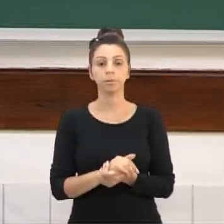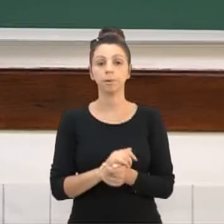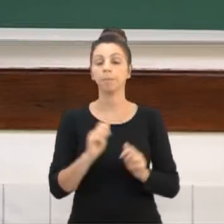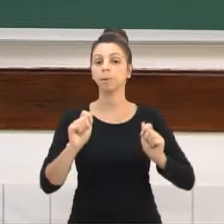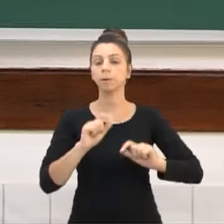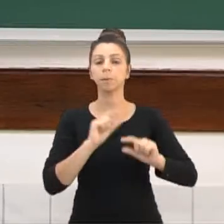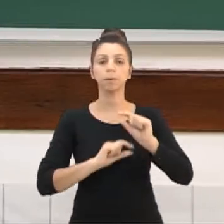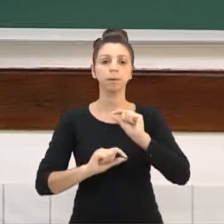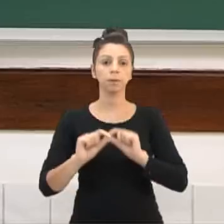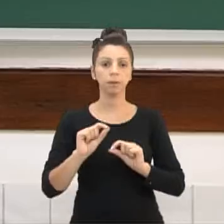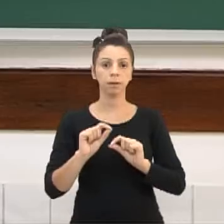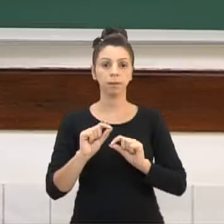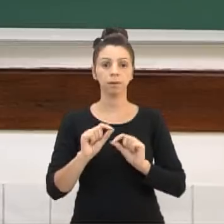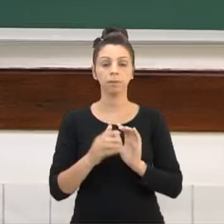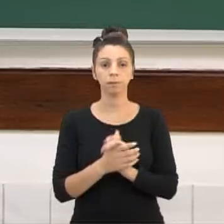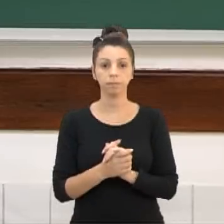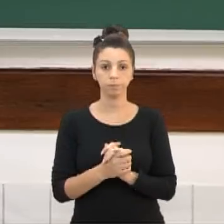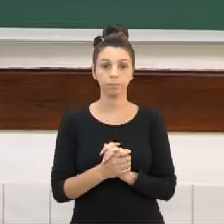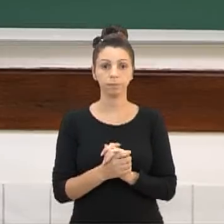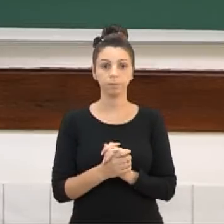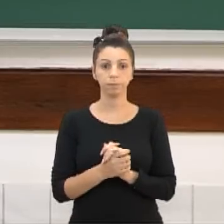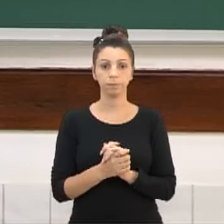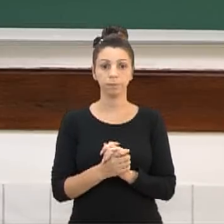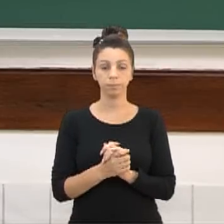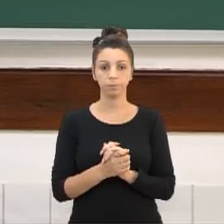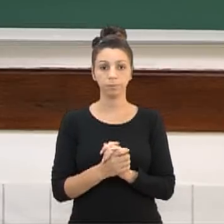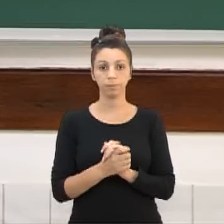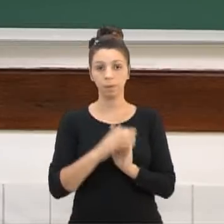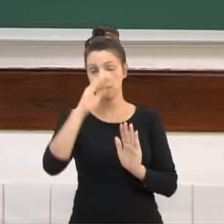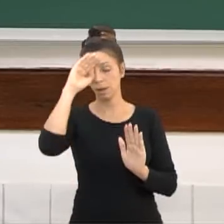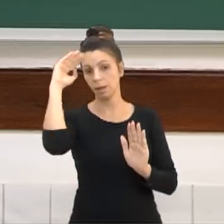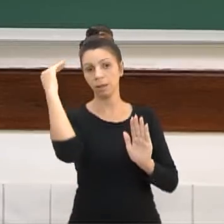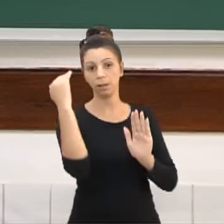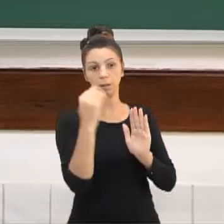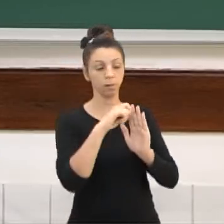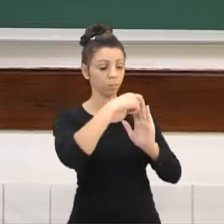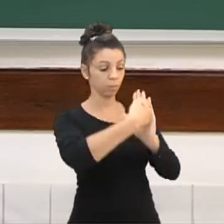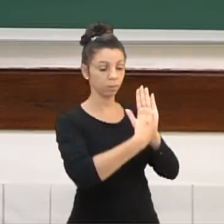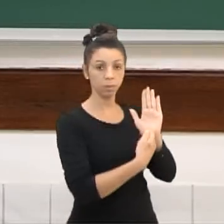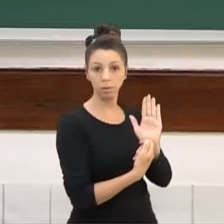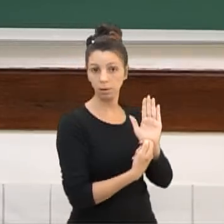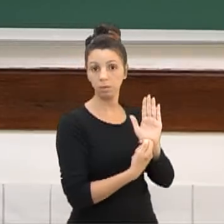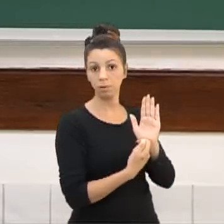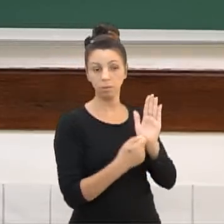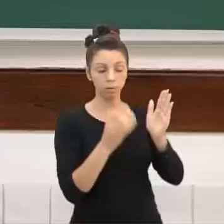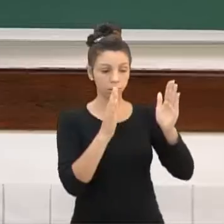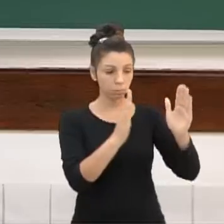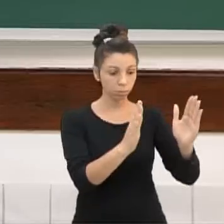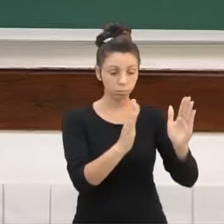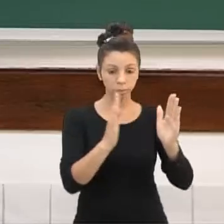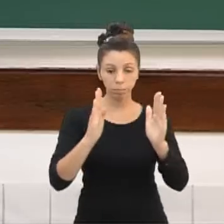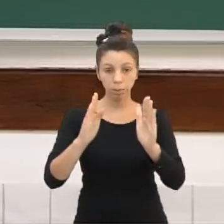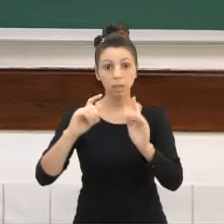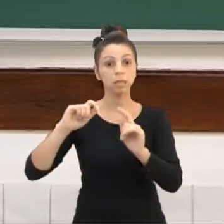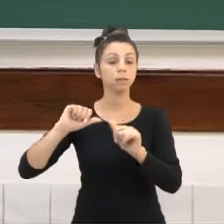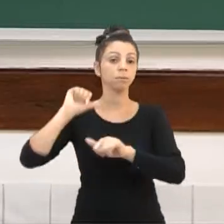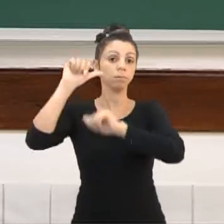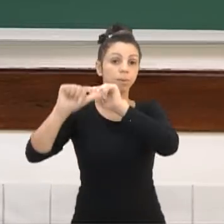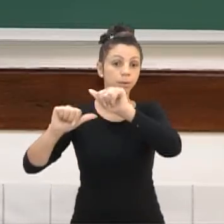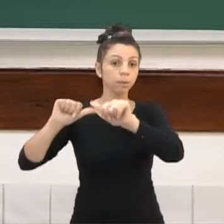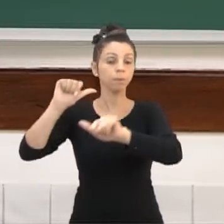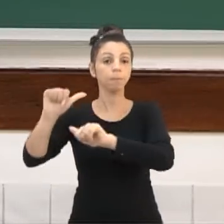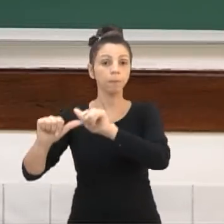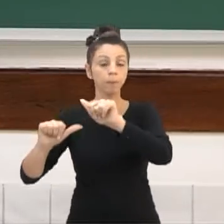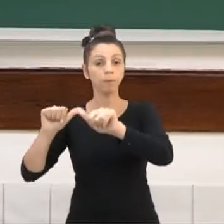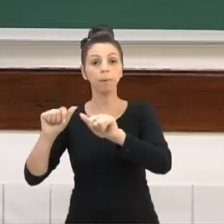respeitar a passagem do fragmento do texto que vai ser lido, ou se vai mudar de interlocutor, né? Então, tem que